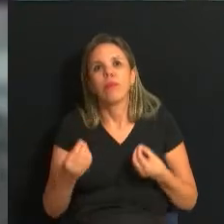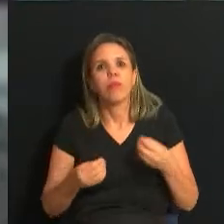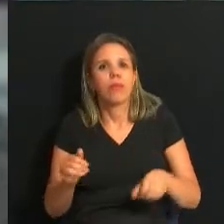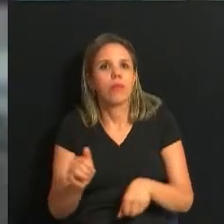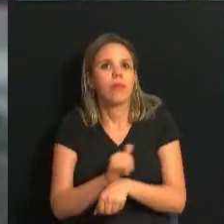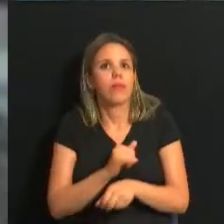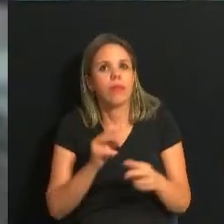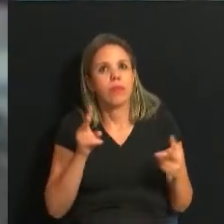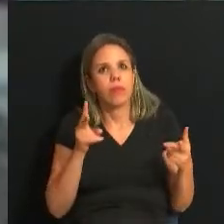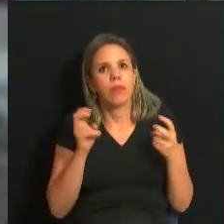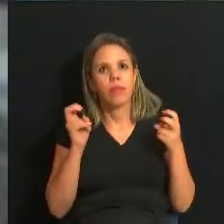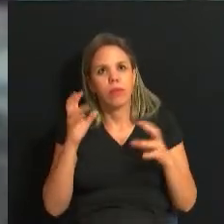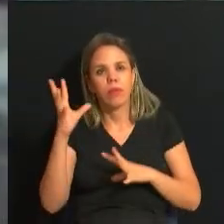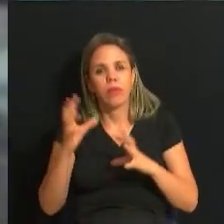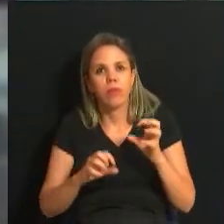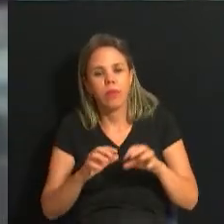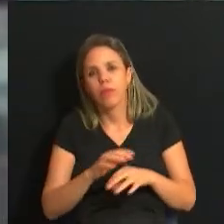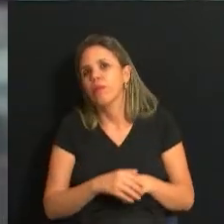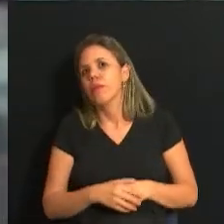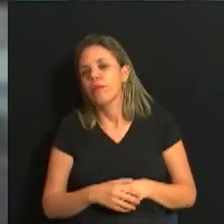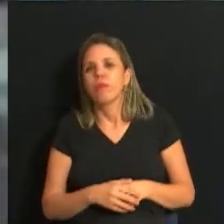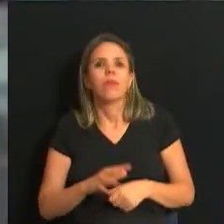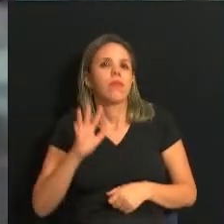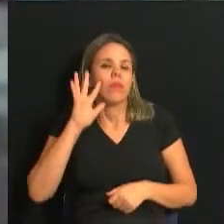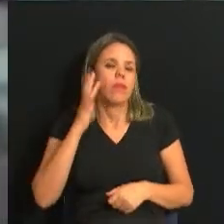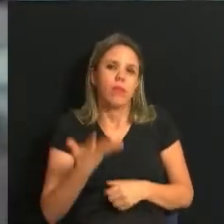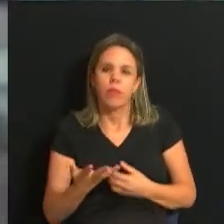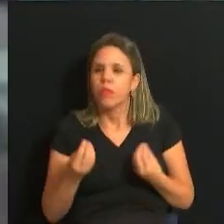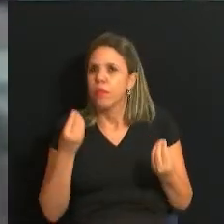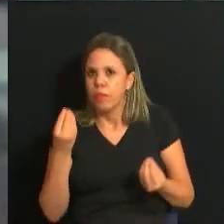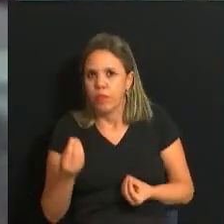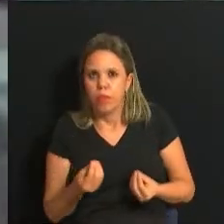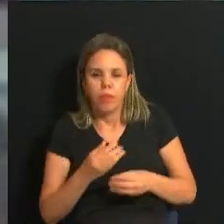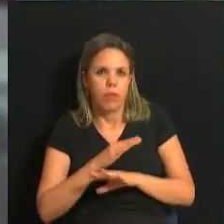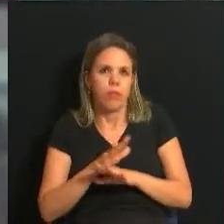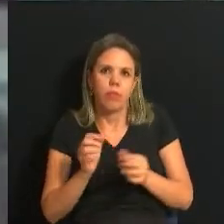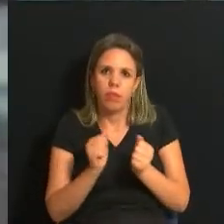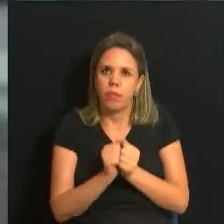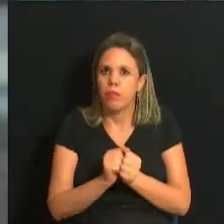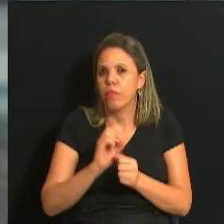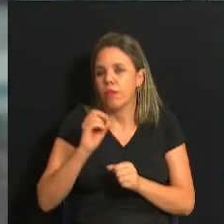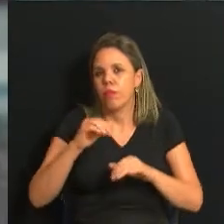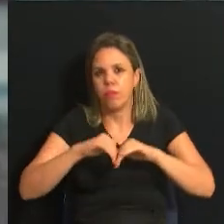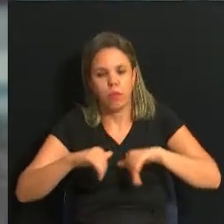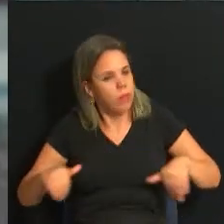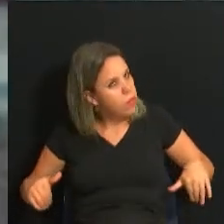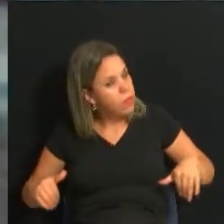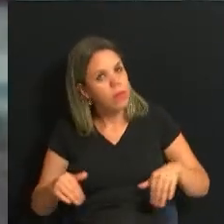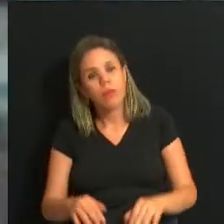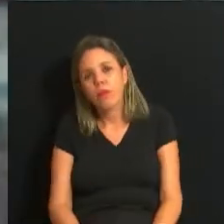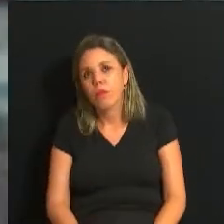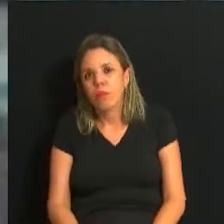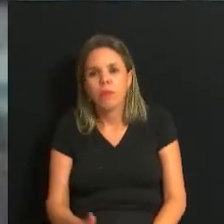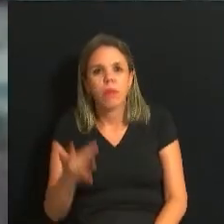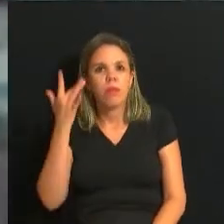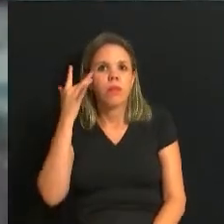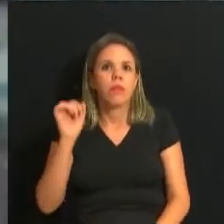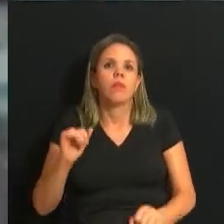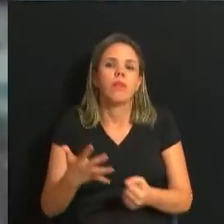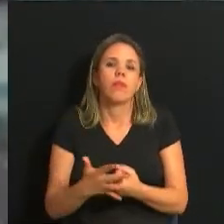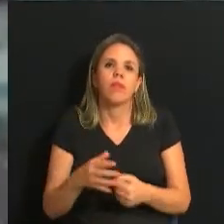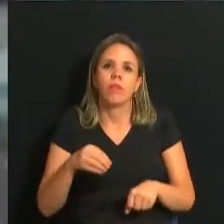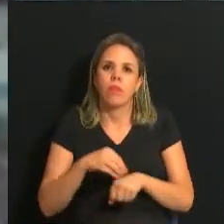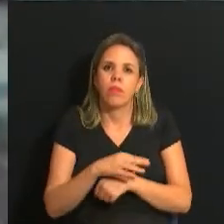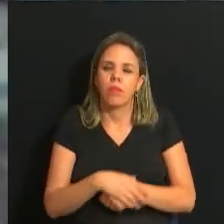olhar para esses conflitos e buscar uma resolução, seja para ficar junto, seja para separar. Então, eu acho que a pandemia, ela